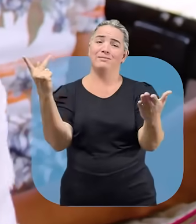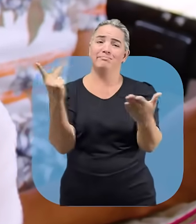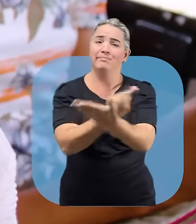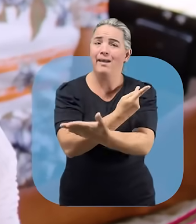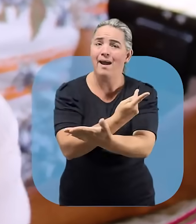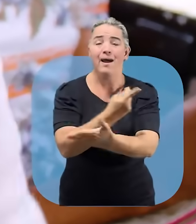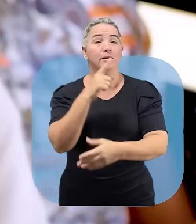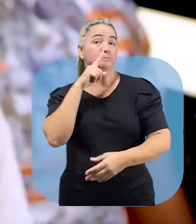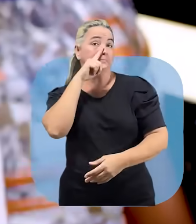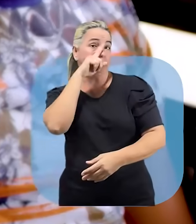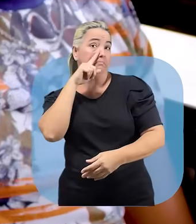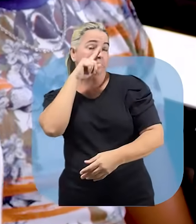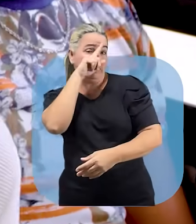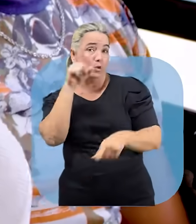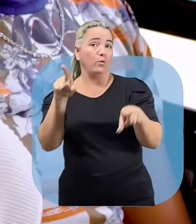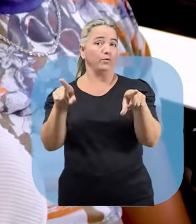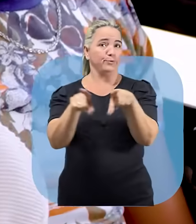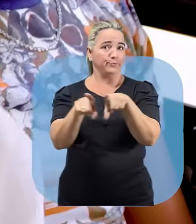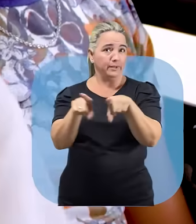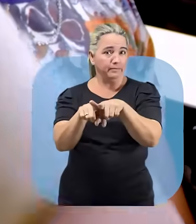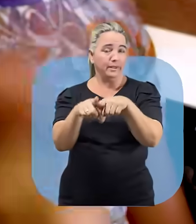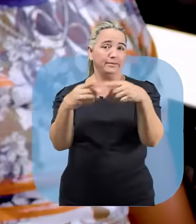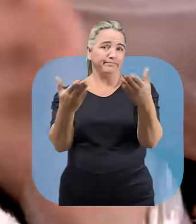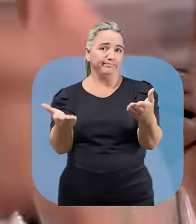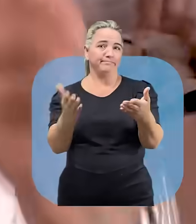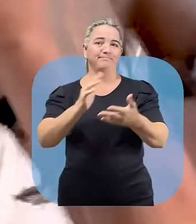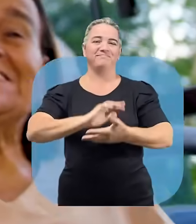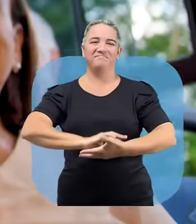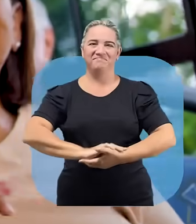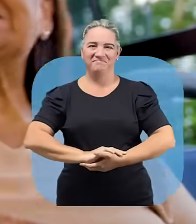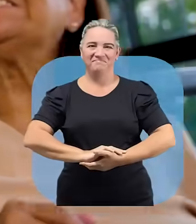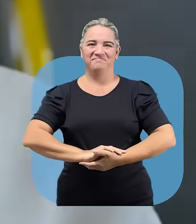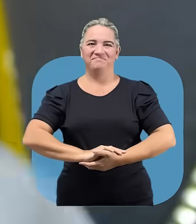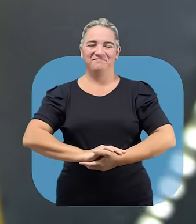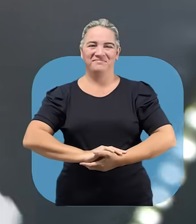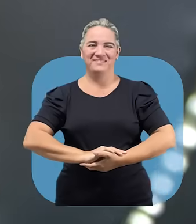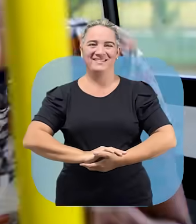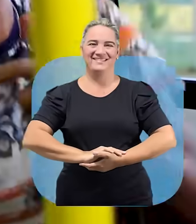errado danado. Mais perigoso que tubarão.